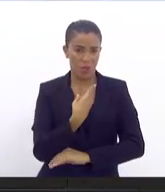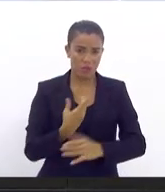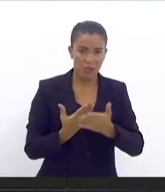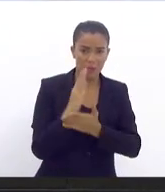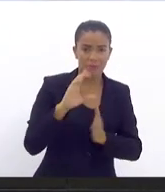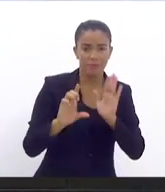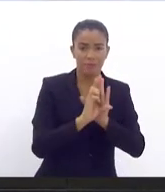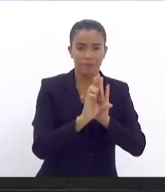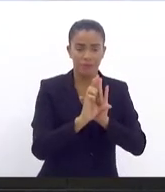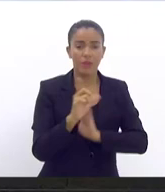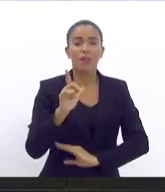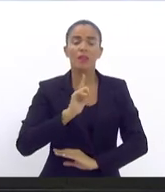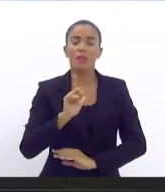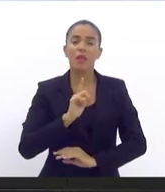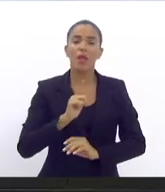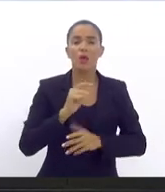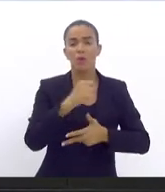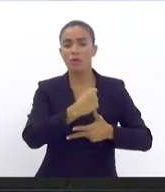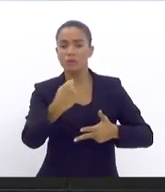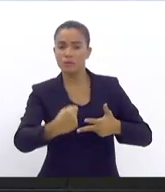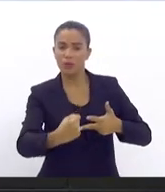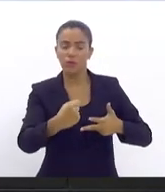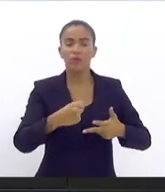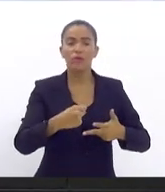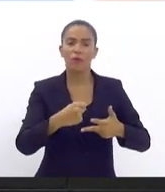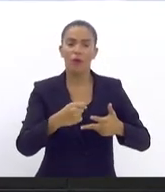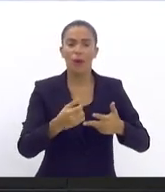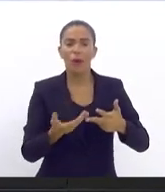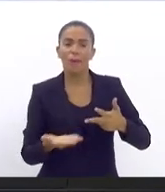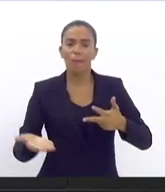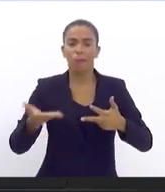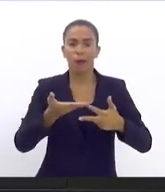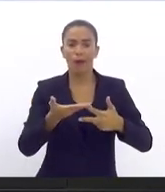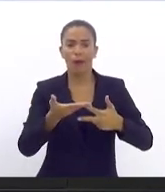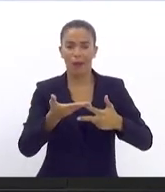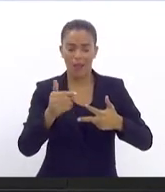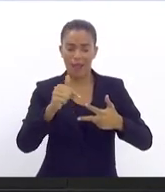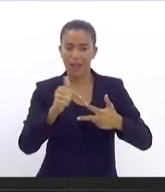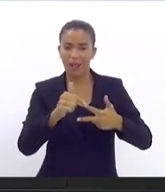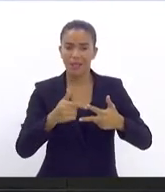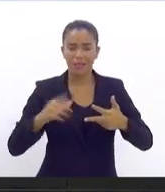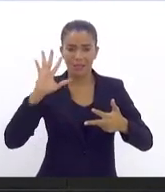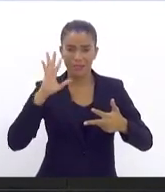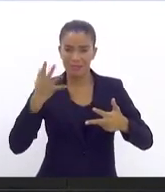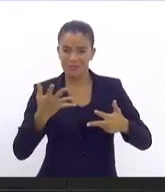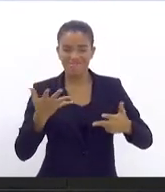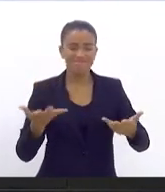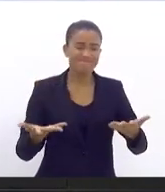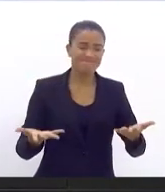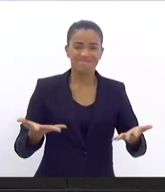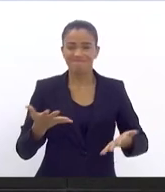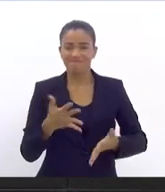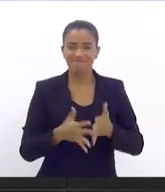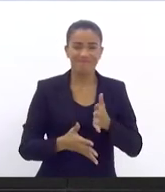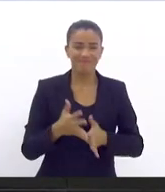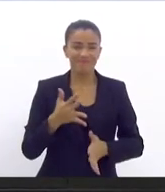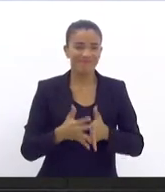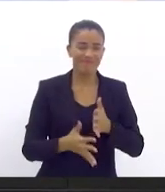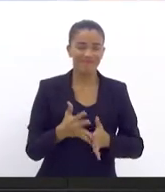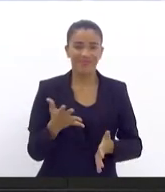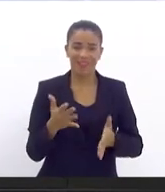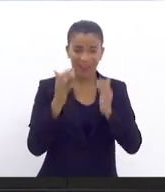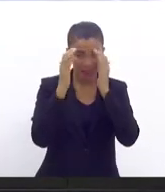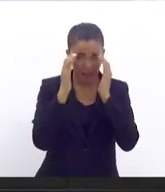vai... ter o executivo que mandar para o INEPAC e ele decidir, eu acho contraproducente em